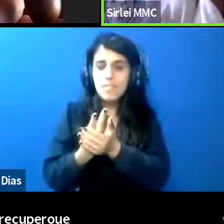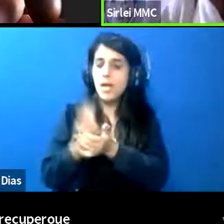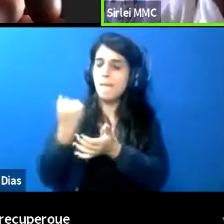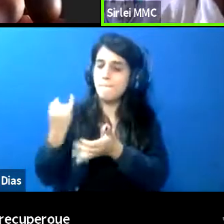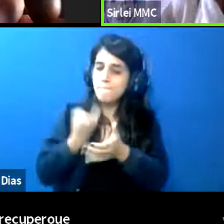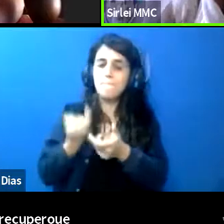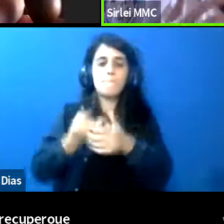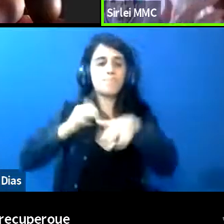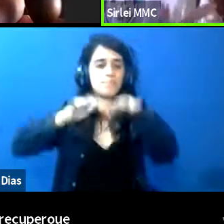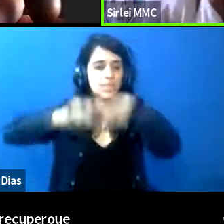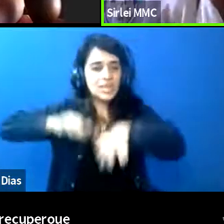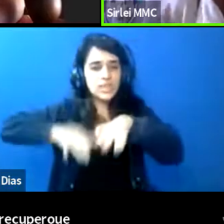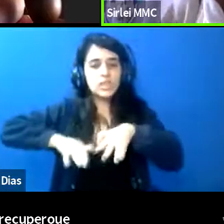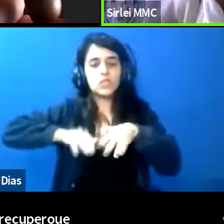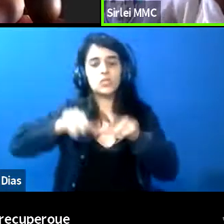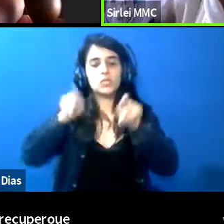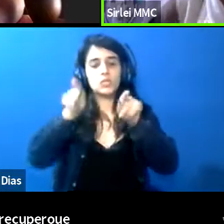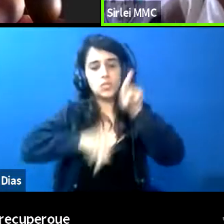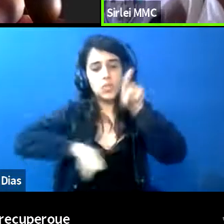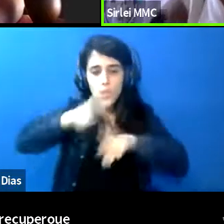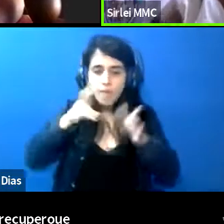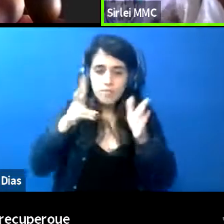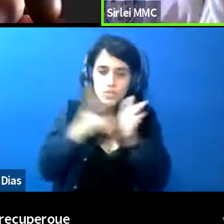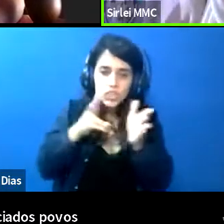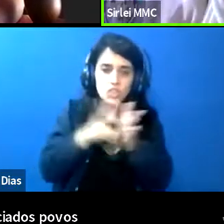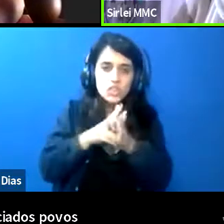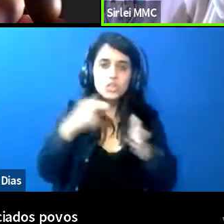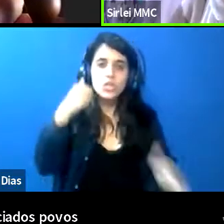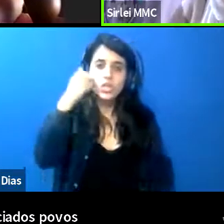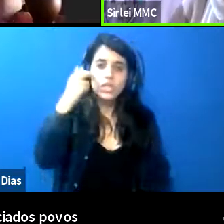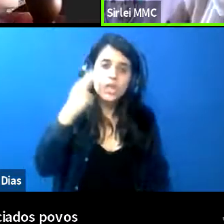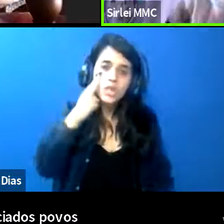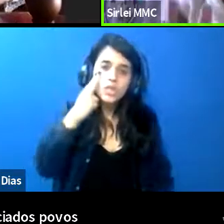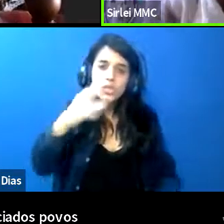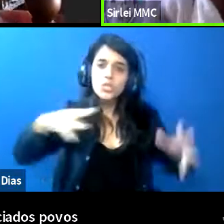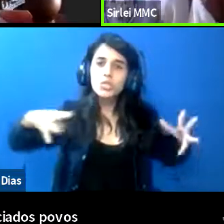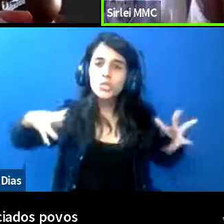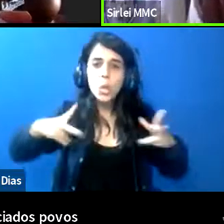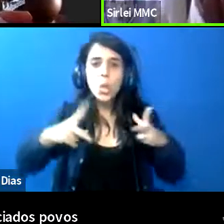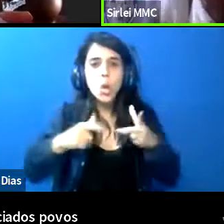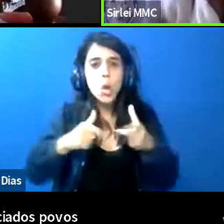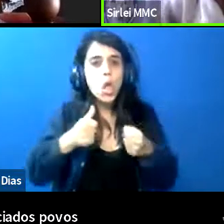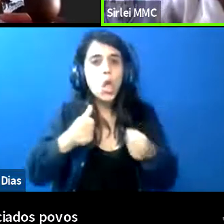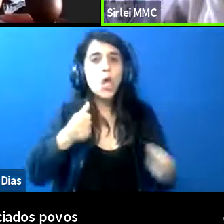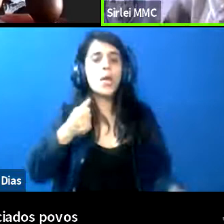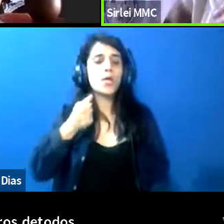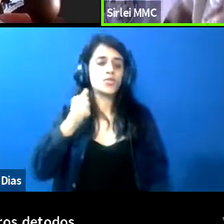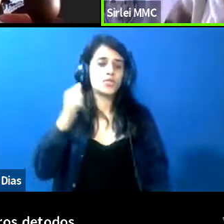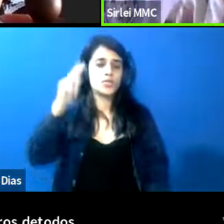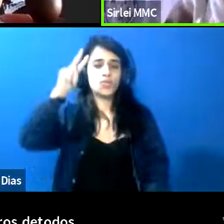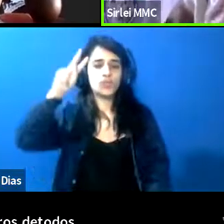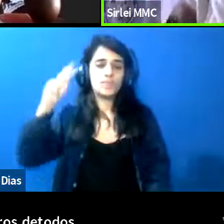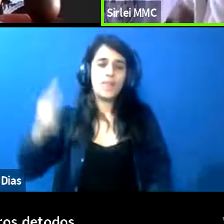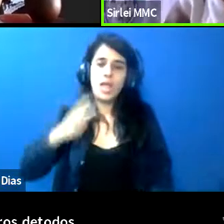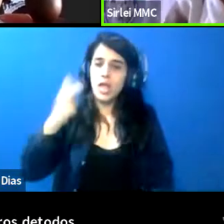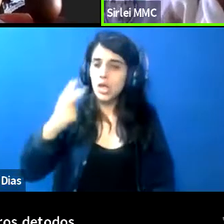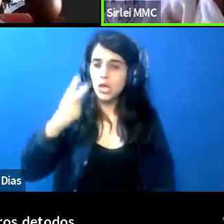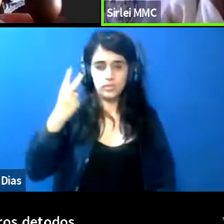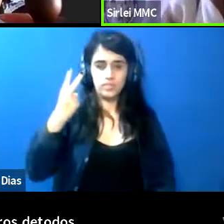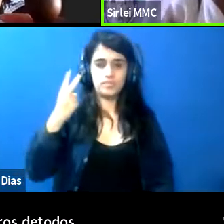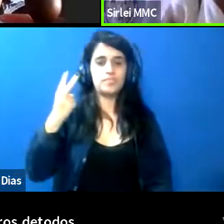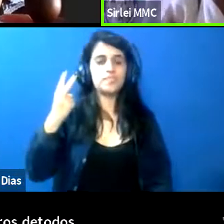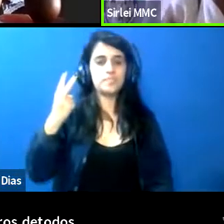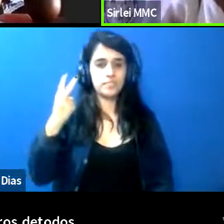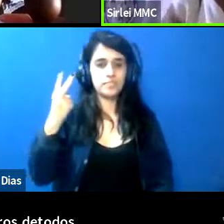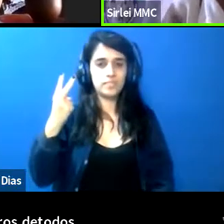dos povos indígenas, negros, de todos esses valores. Acredito que por aí é um pouco o sentido